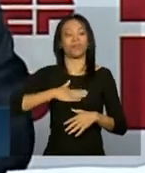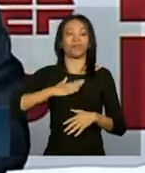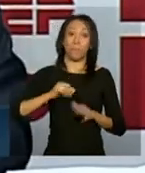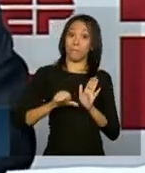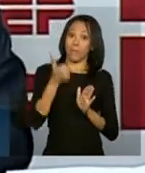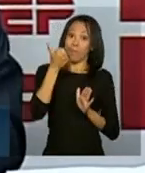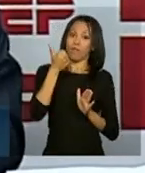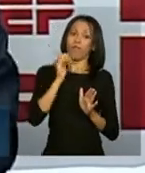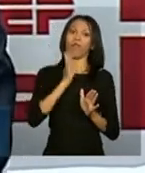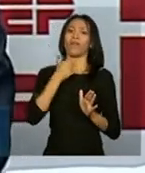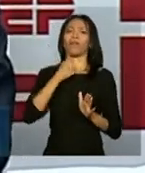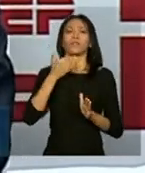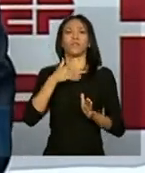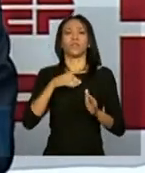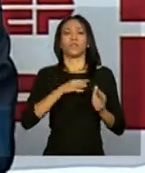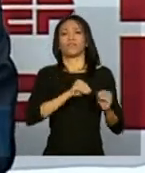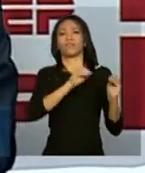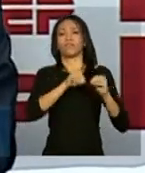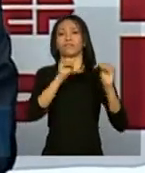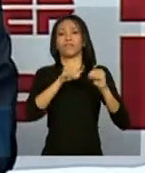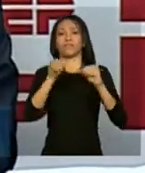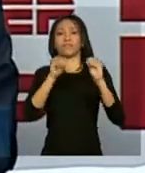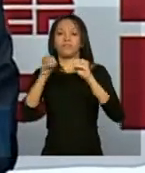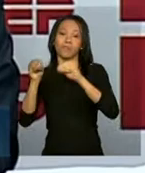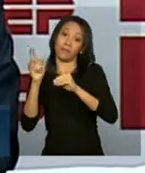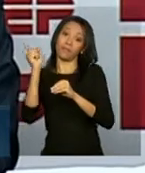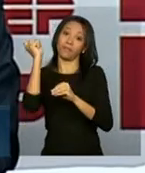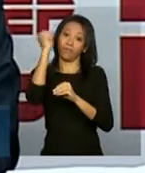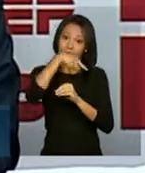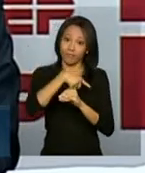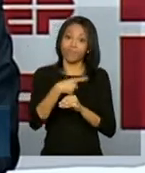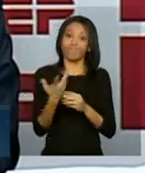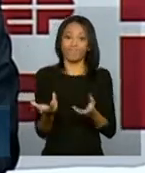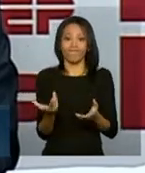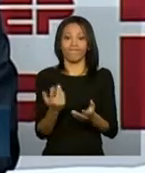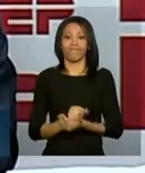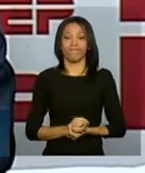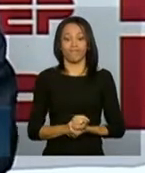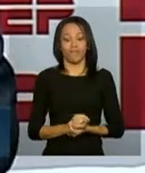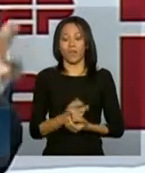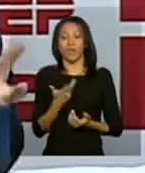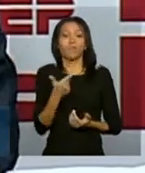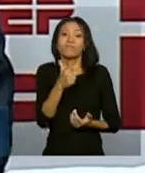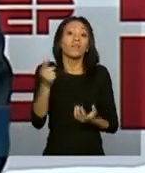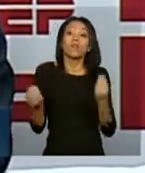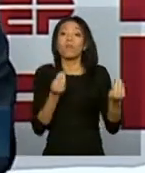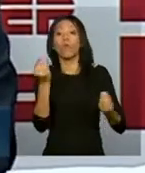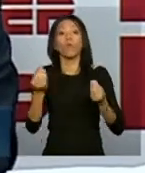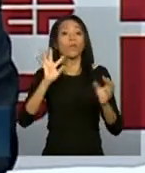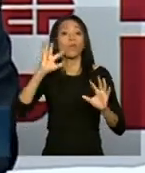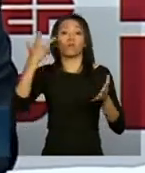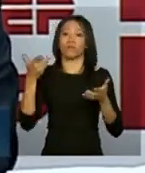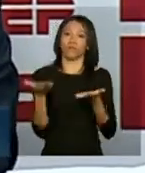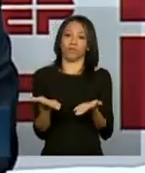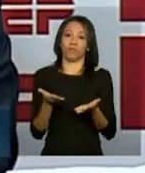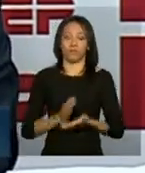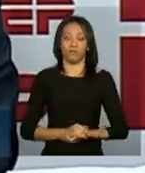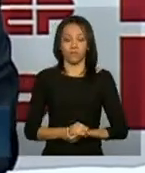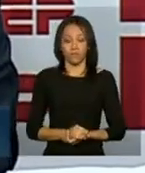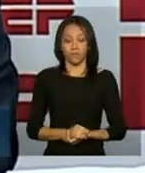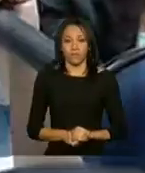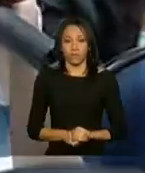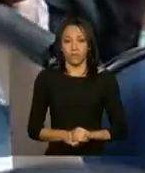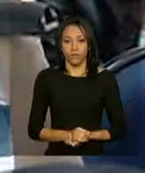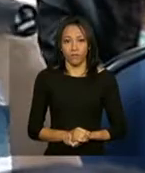último... tem o espaço que for possível. Porque, às vezes, não tem como a gente resolver isso.